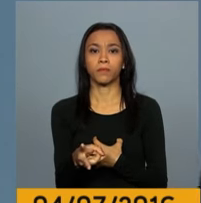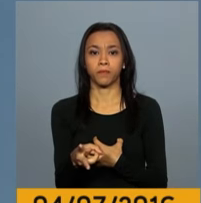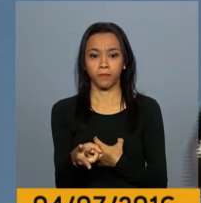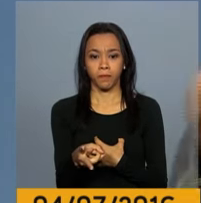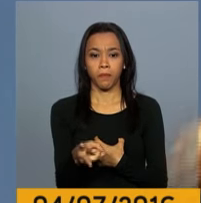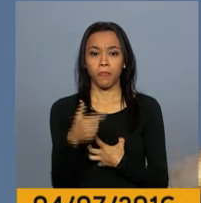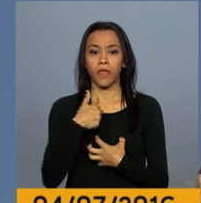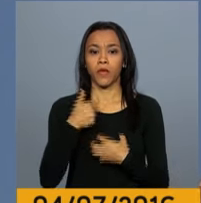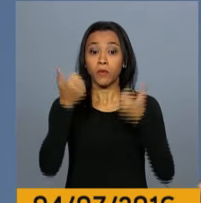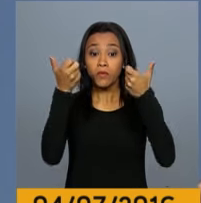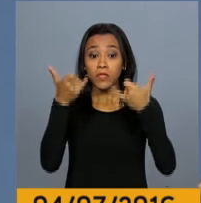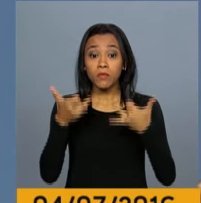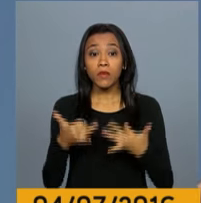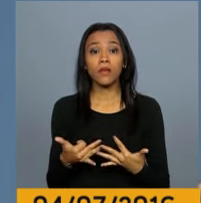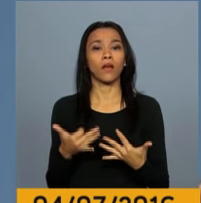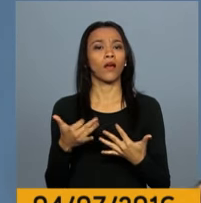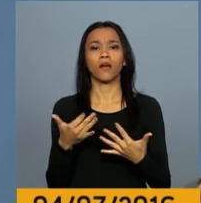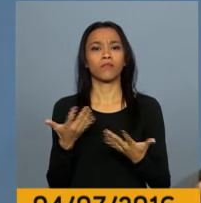E eu explico por quê.